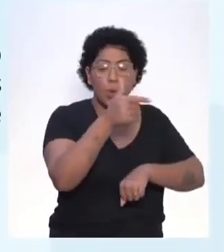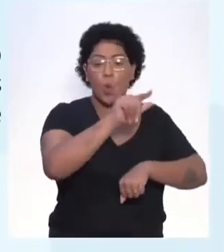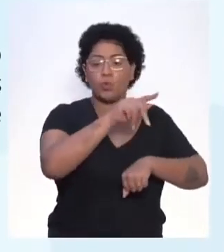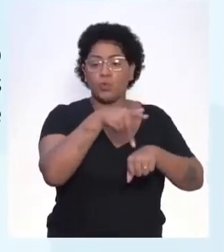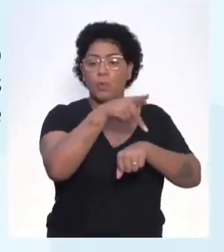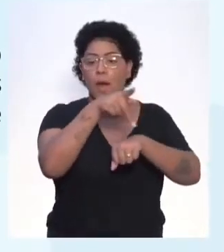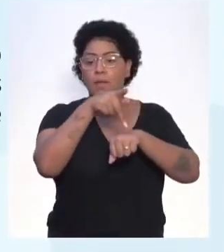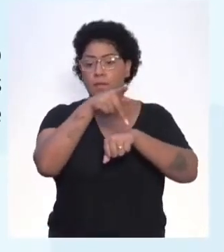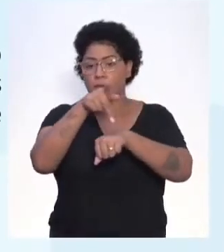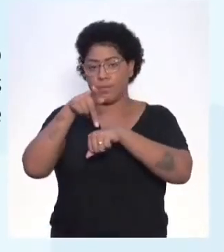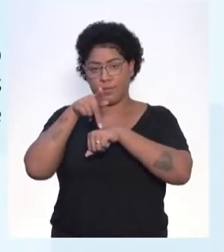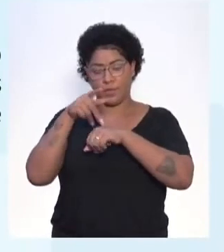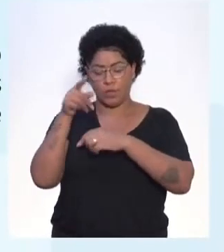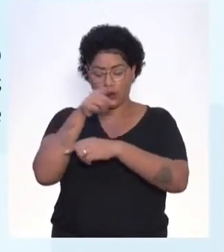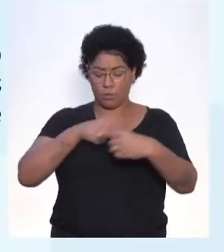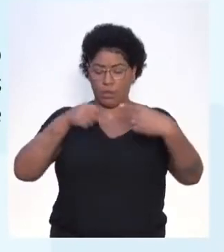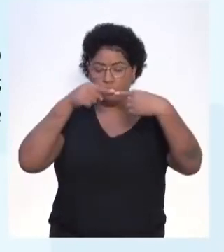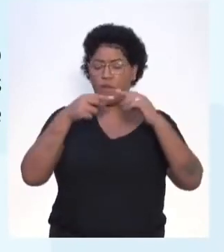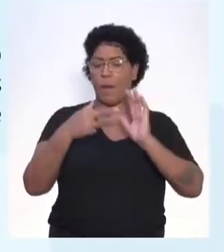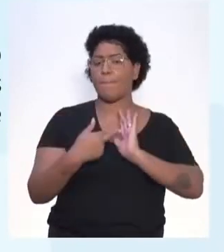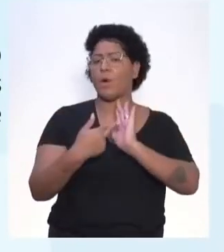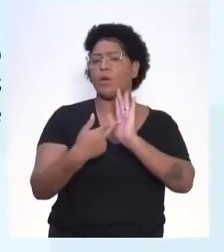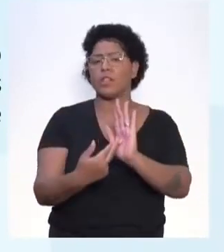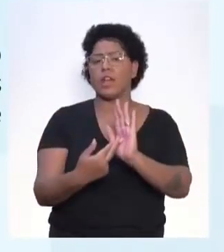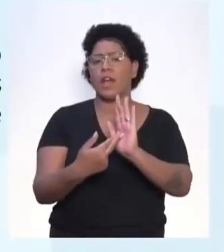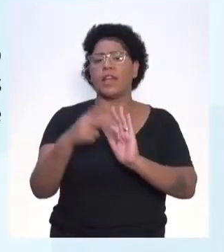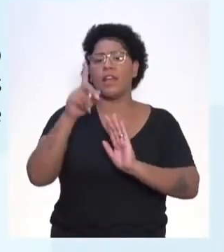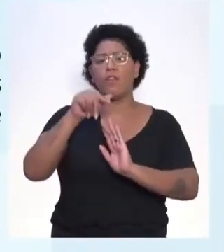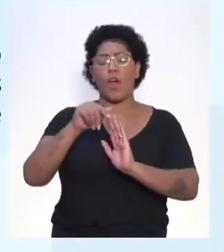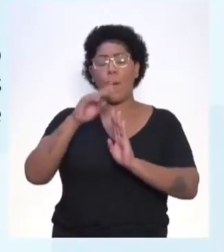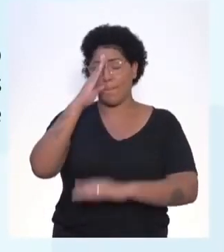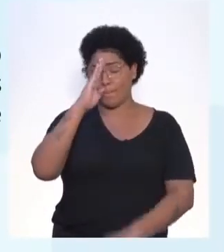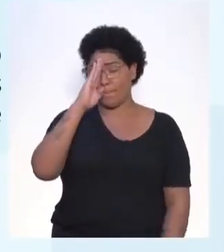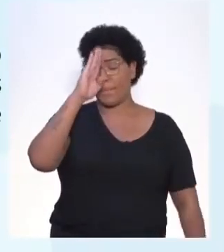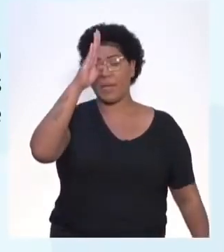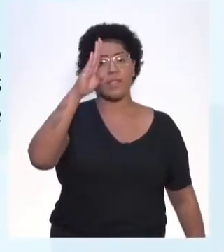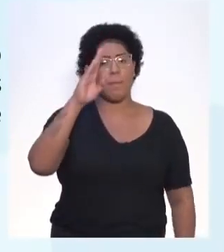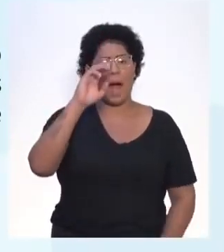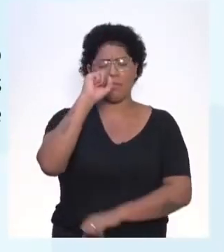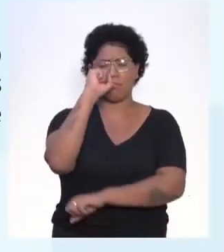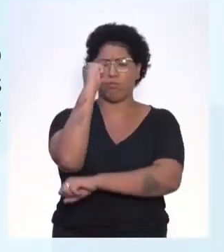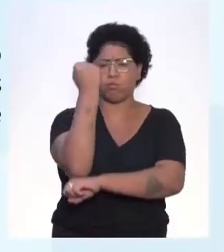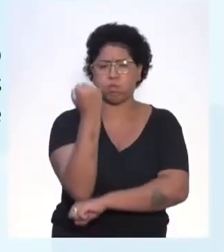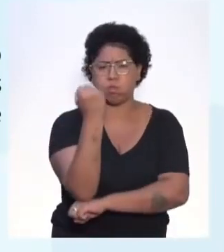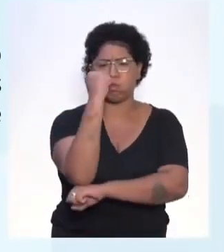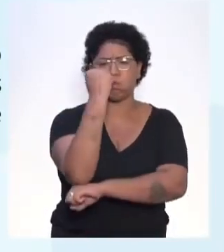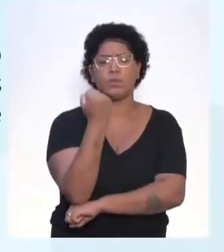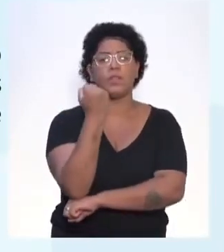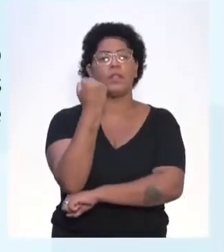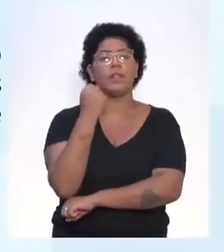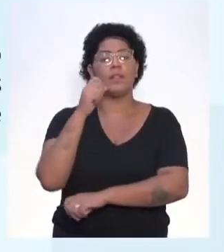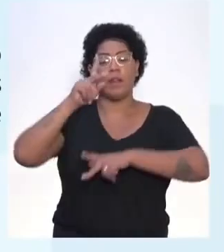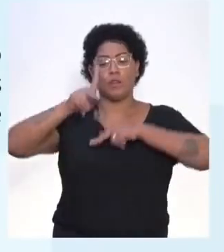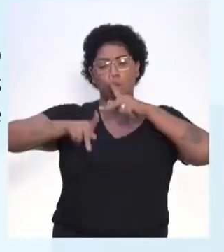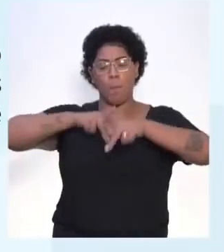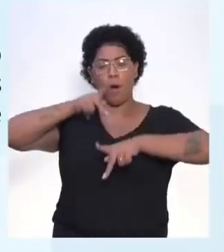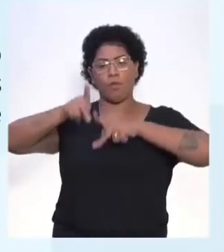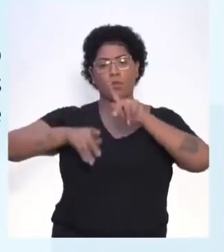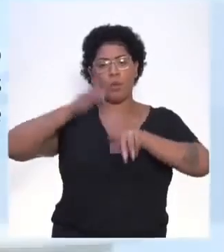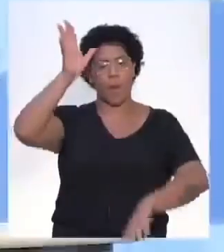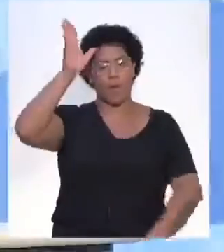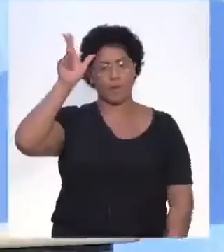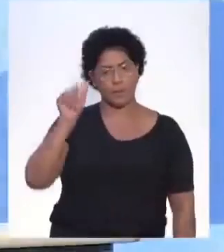nosso objetivo será apontar as principais formas de resistência desenvolvidas pelos povos da África e da Ásia